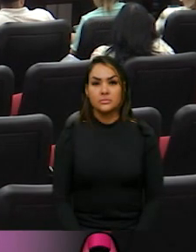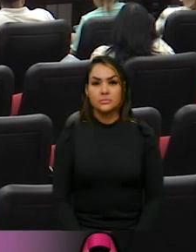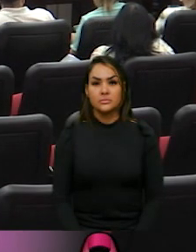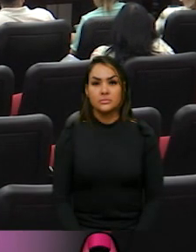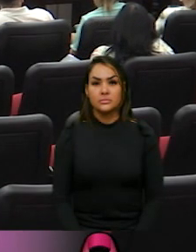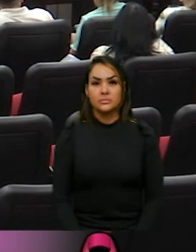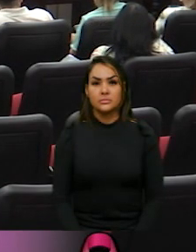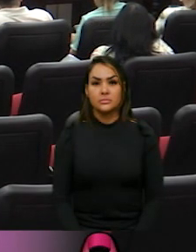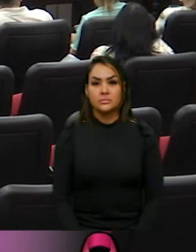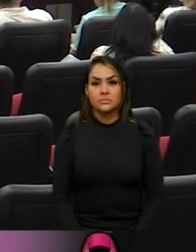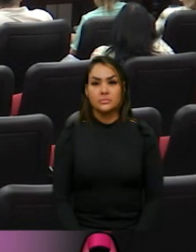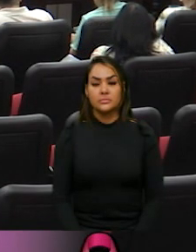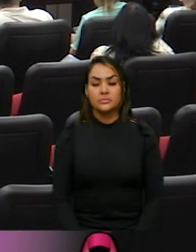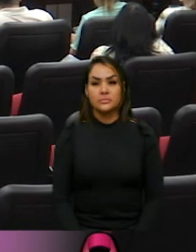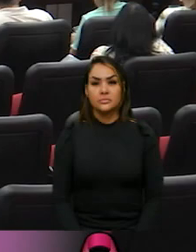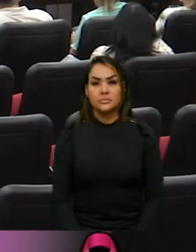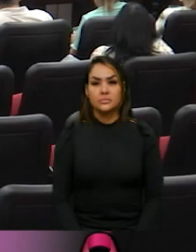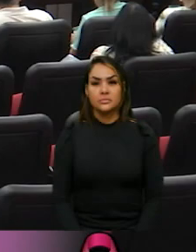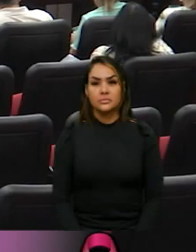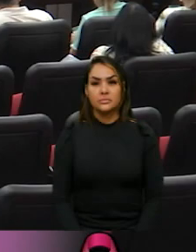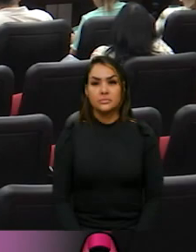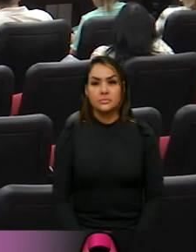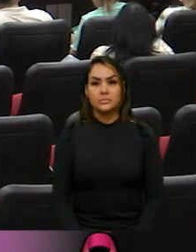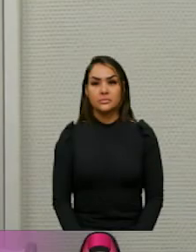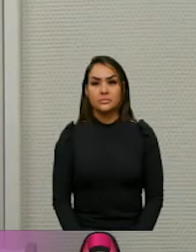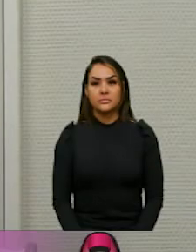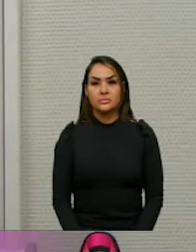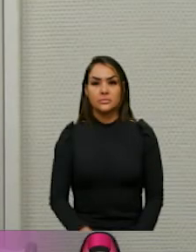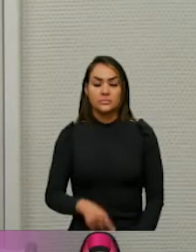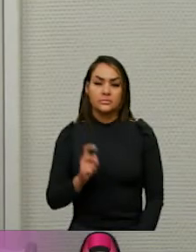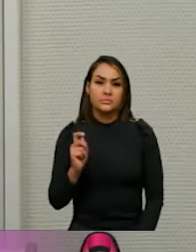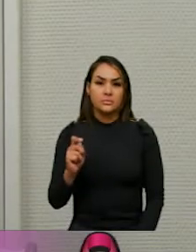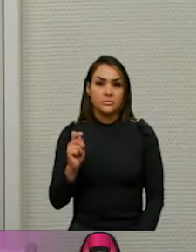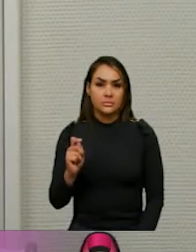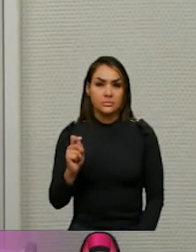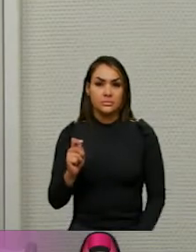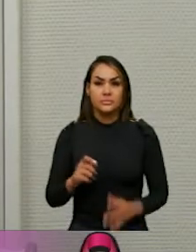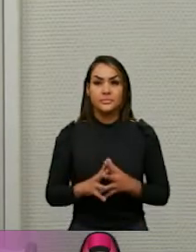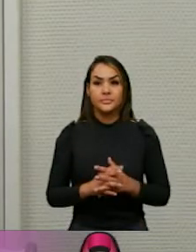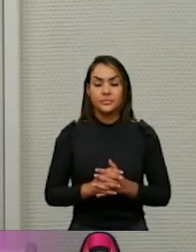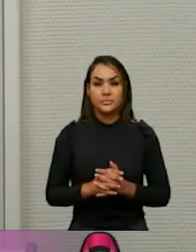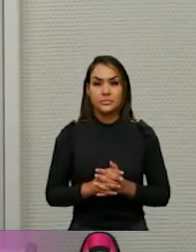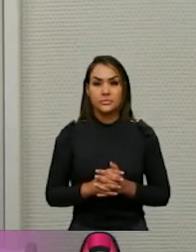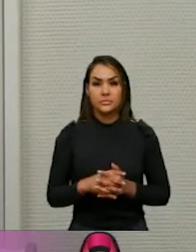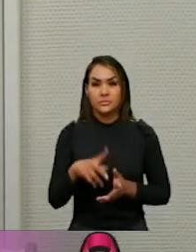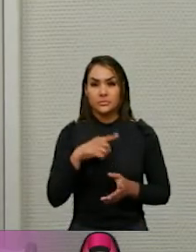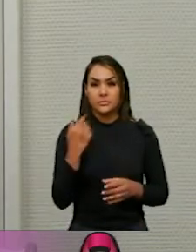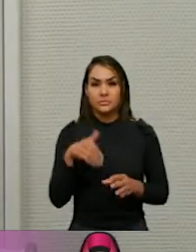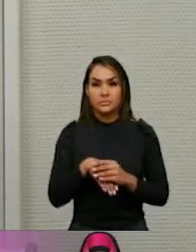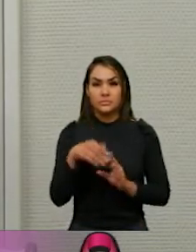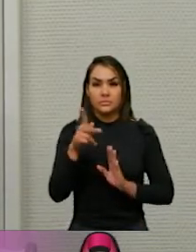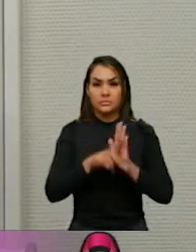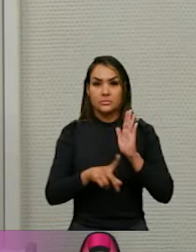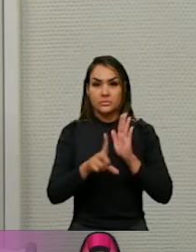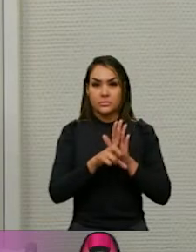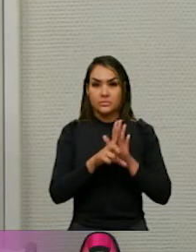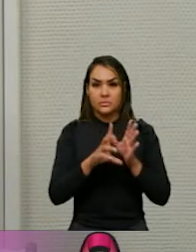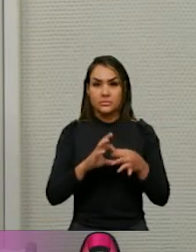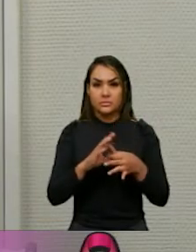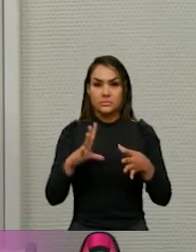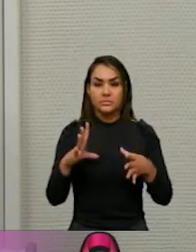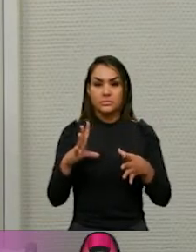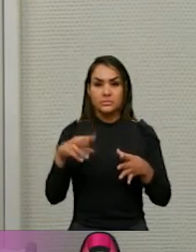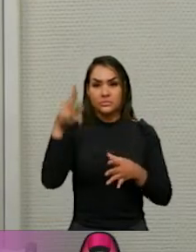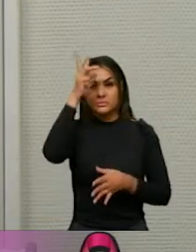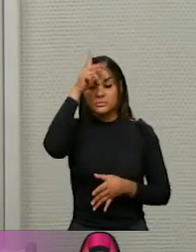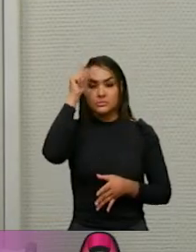A questão aqui é simplesmente formal. Nós vamos votar um projeto de lei que autoriza o município a fazer